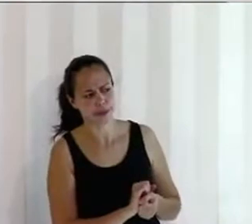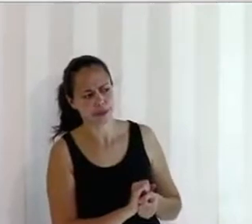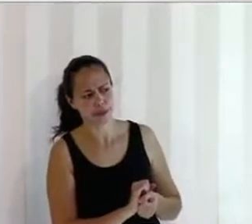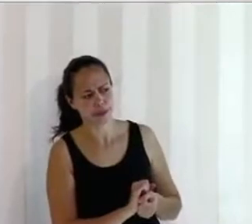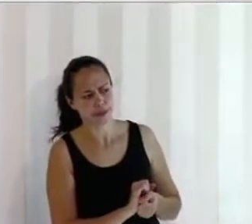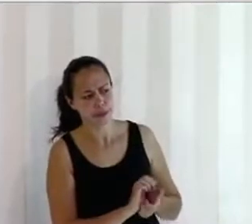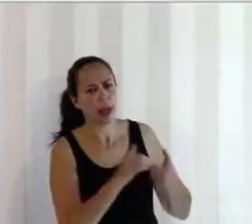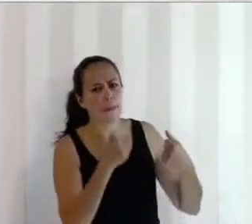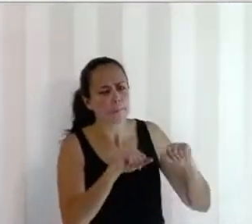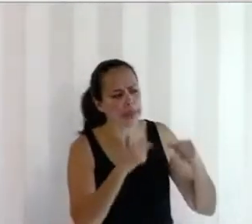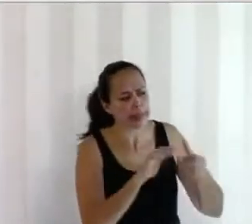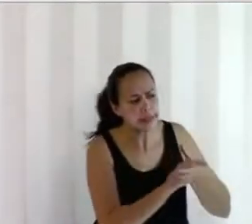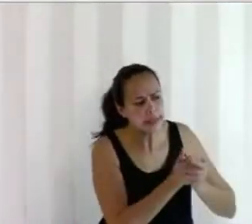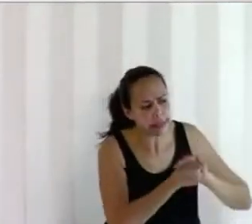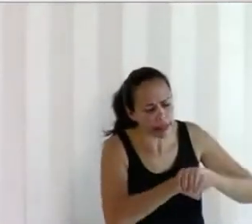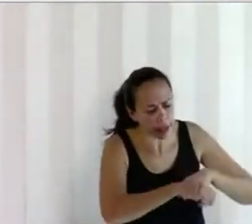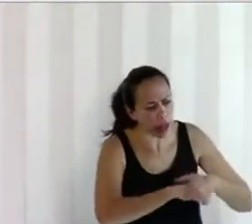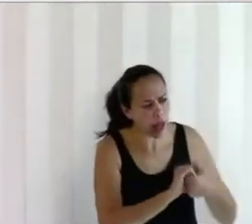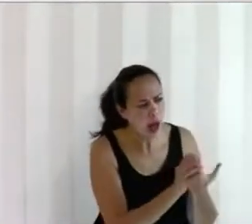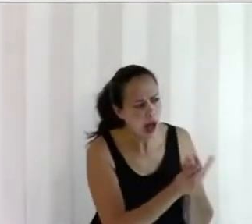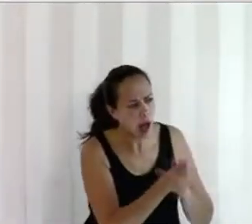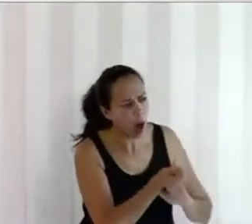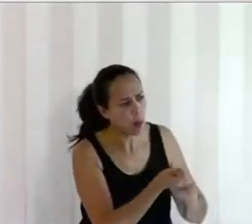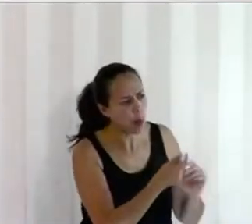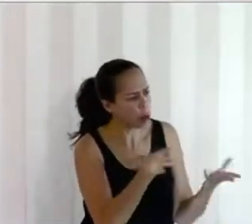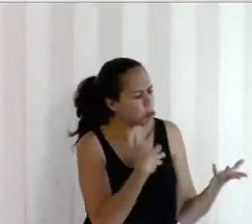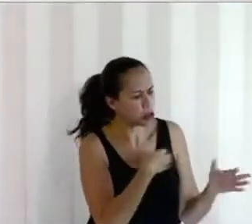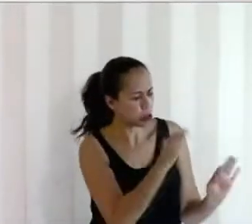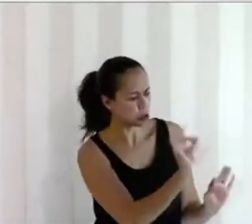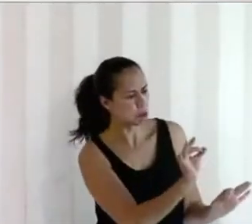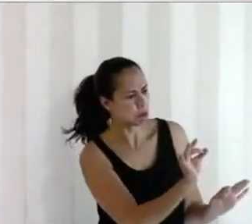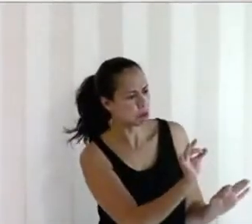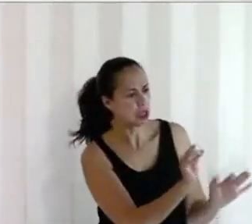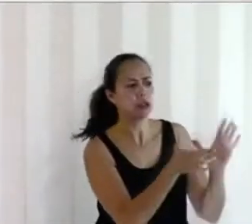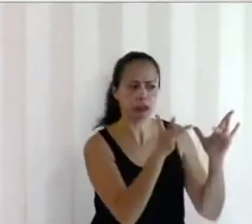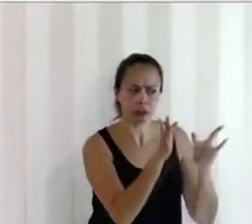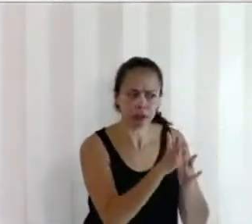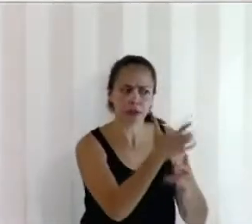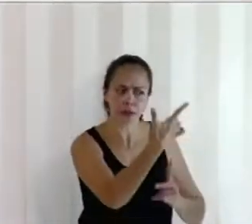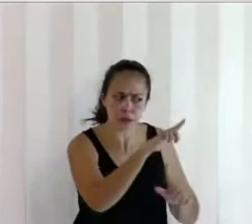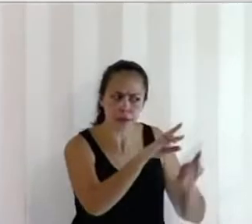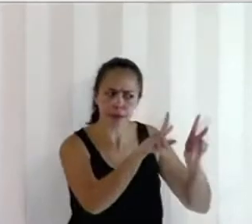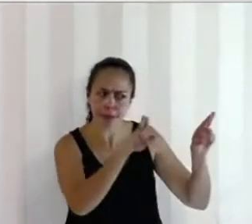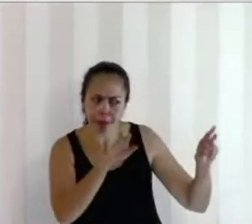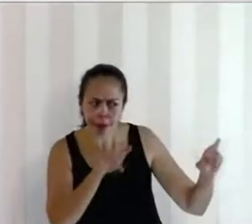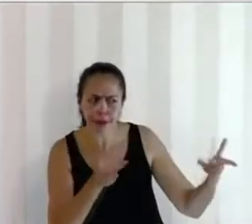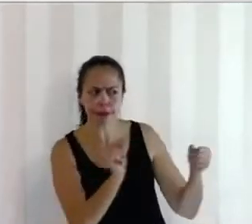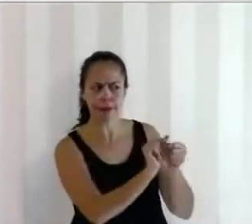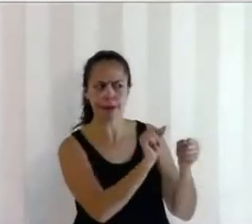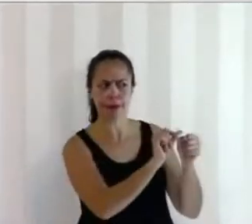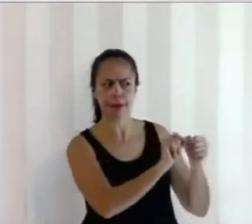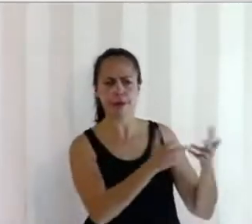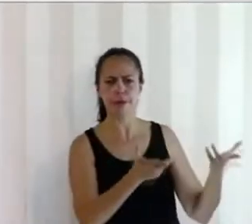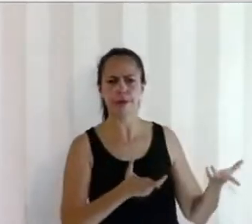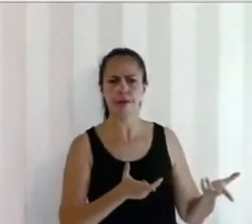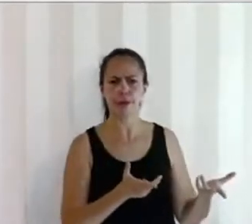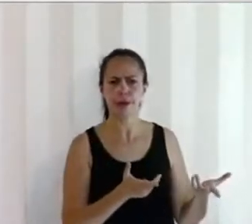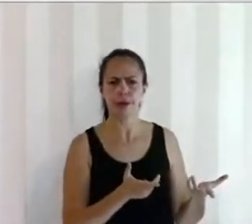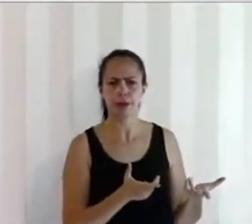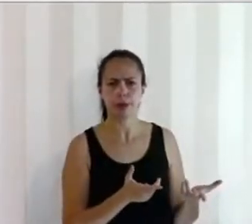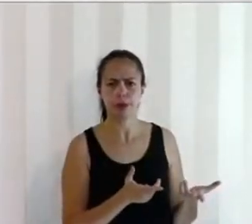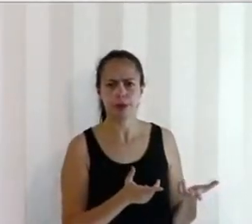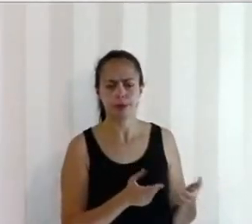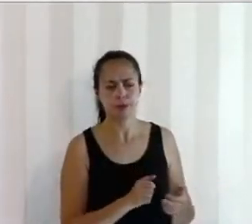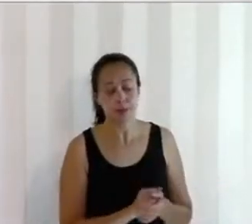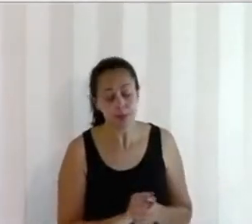lavar as mãos nas talhas. Jesus dizia que o que importa é uma coisa, é um outro tipo de